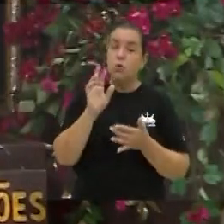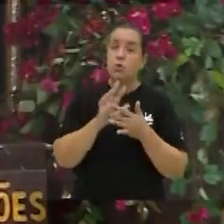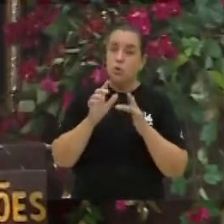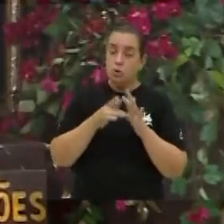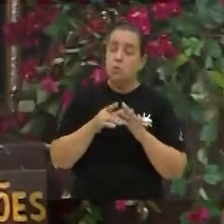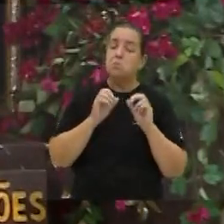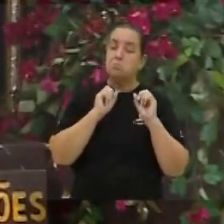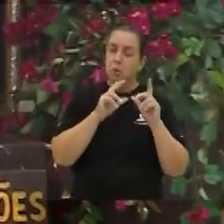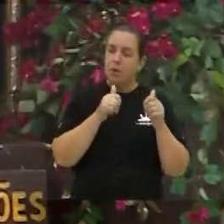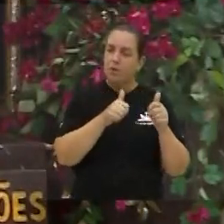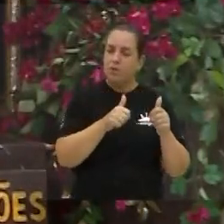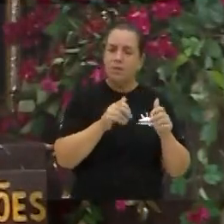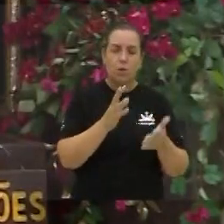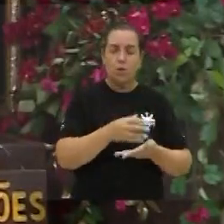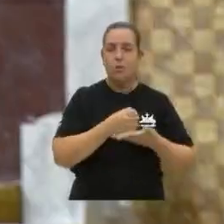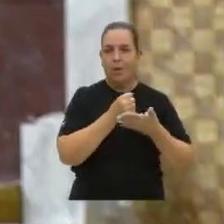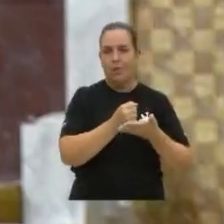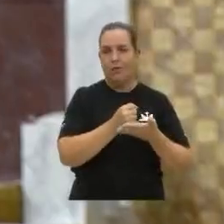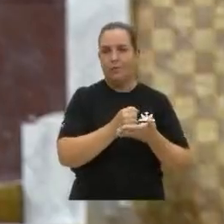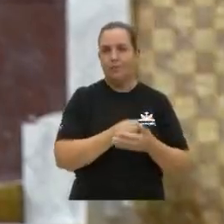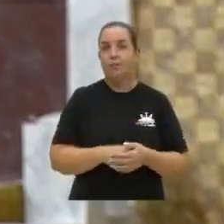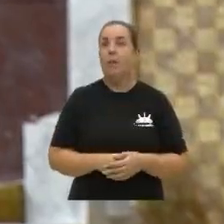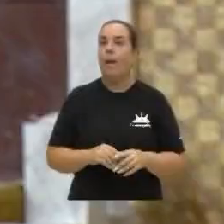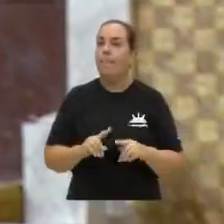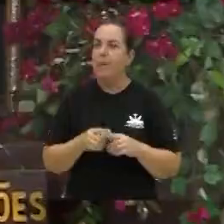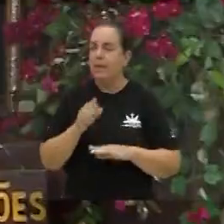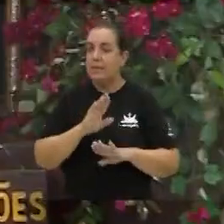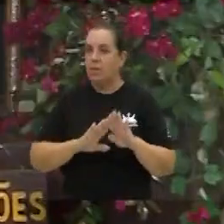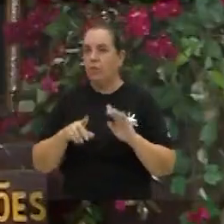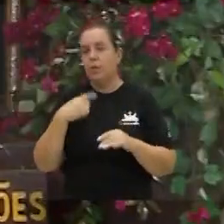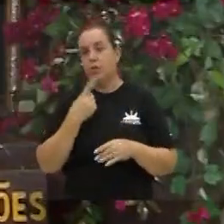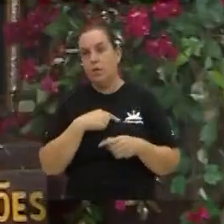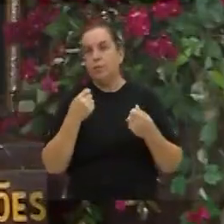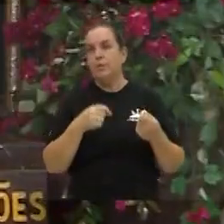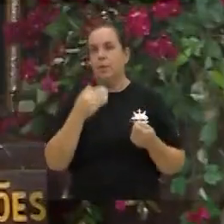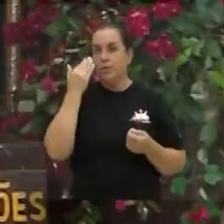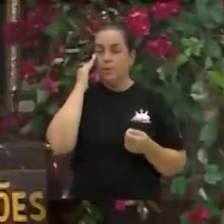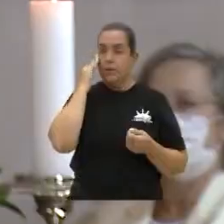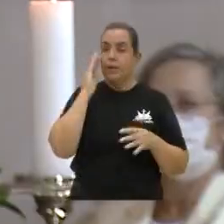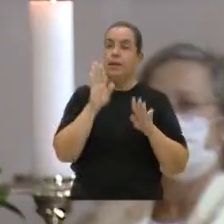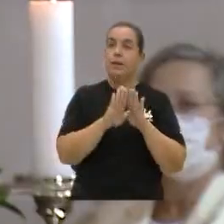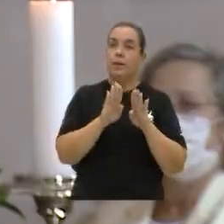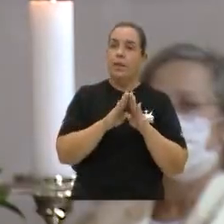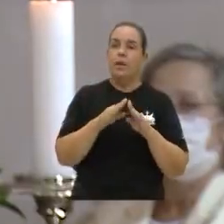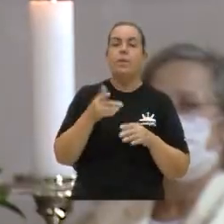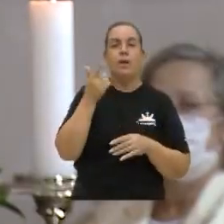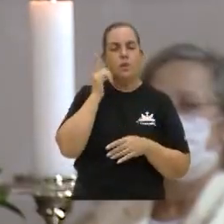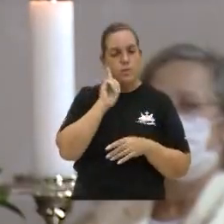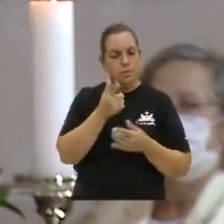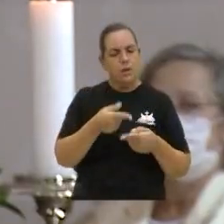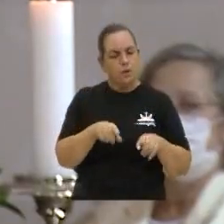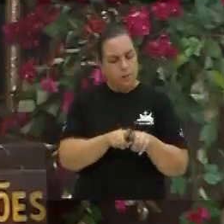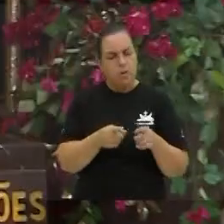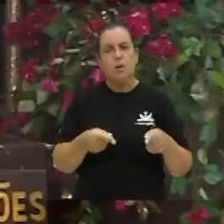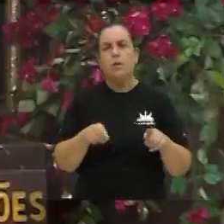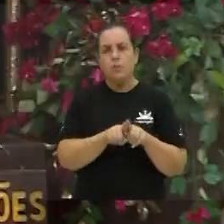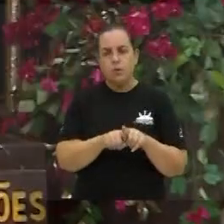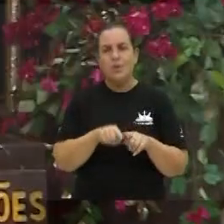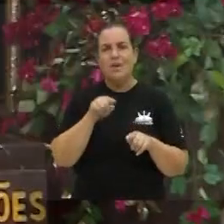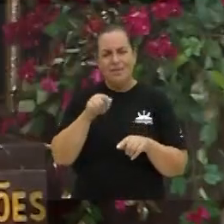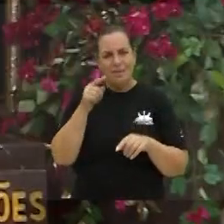Jesus. Talvez nós precisamos entender esse contexto para repetir no meio de